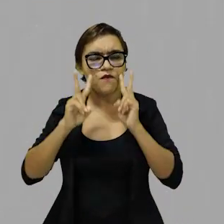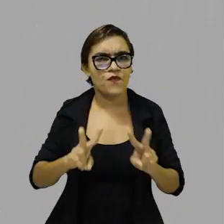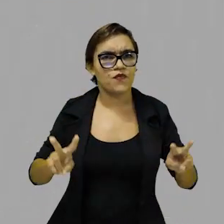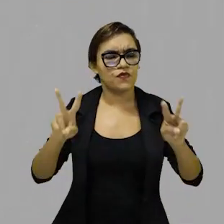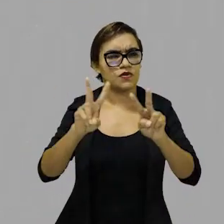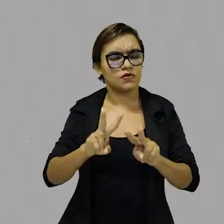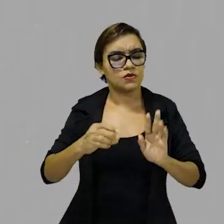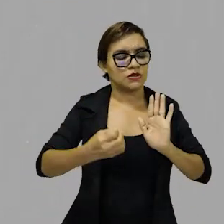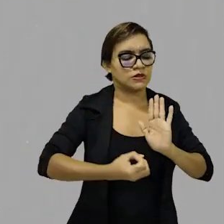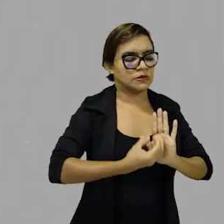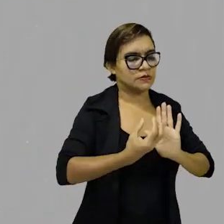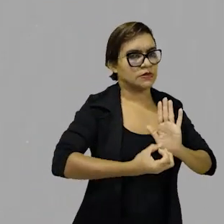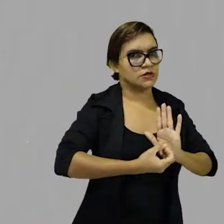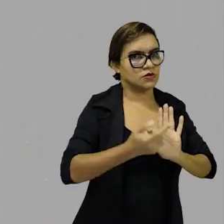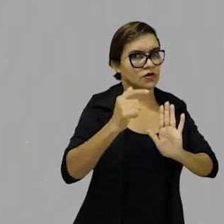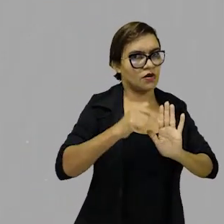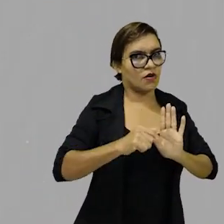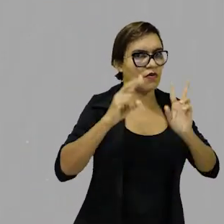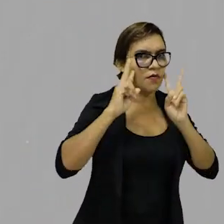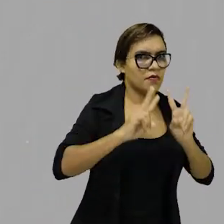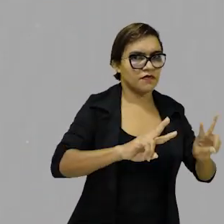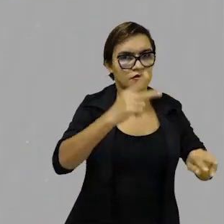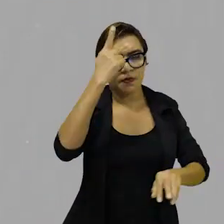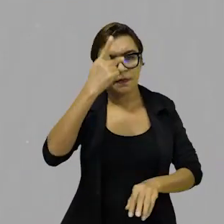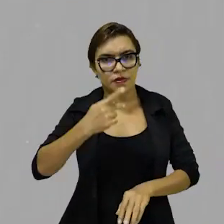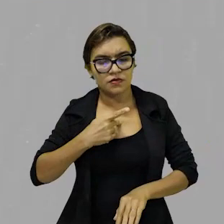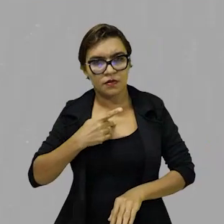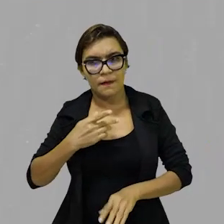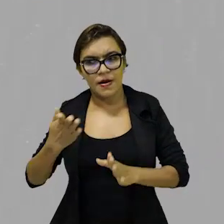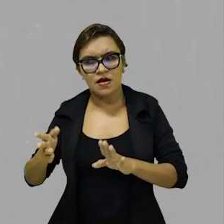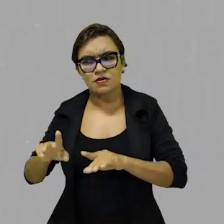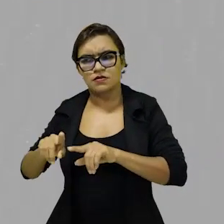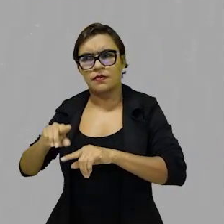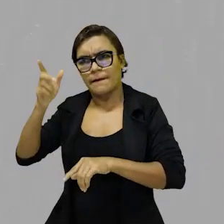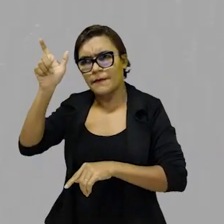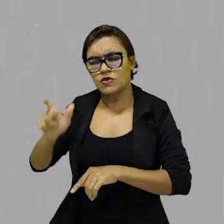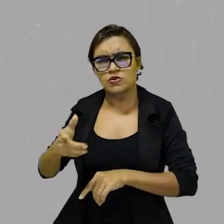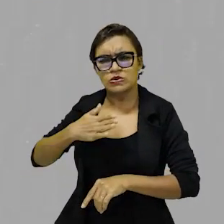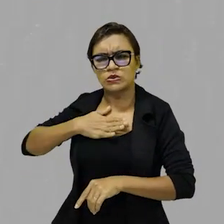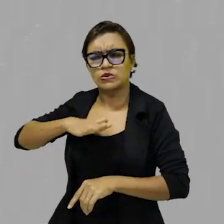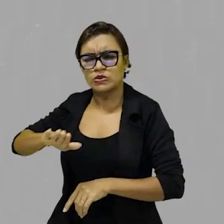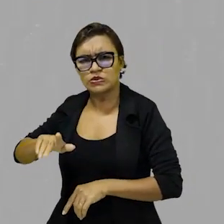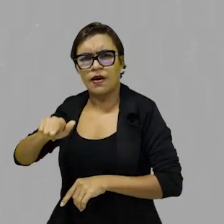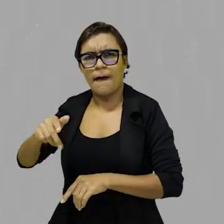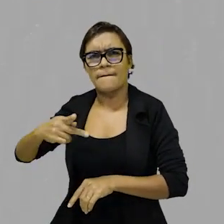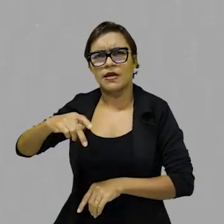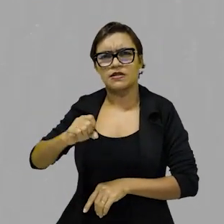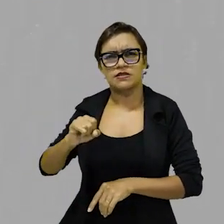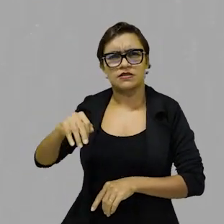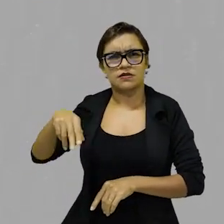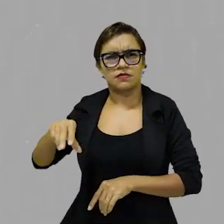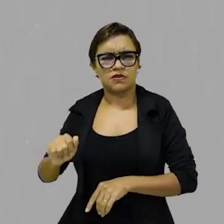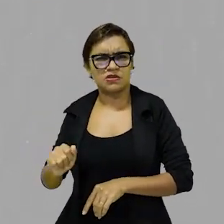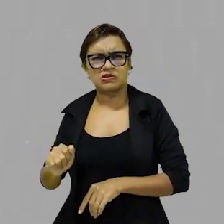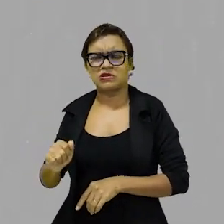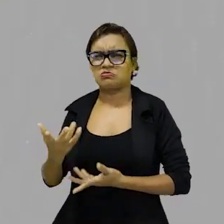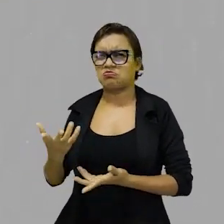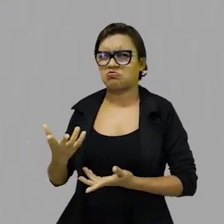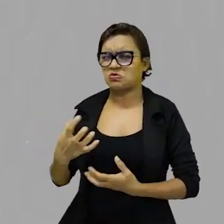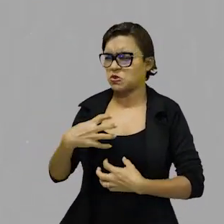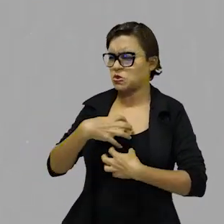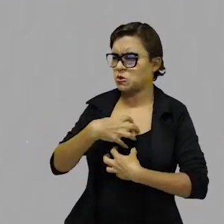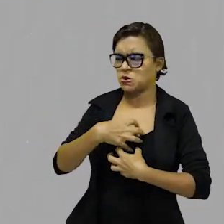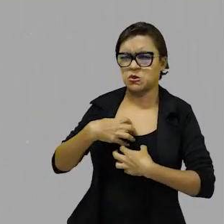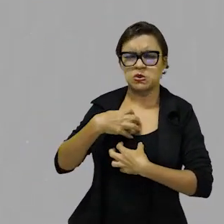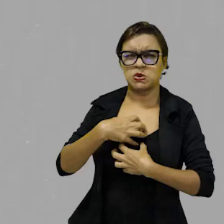O expressionismo, ele é uma visão pessoal, mas também pessimista, né? Uma visão com meandros de amargura, com uma